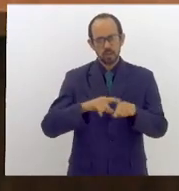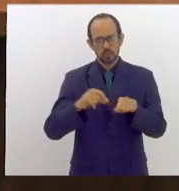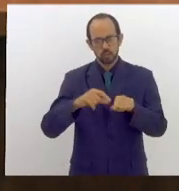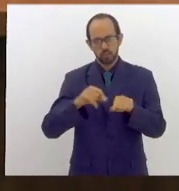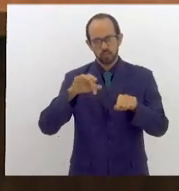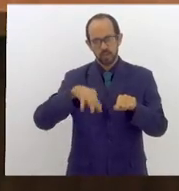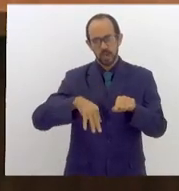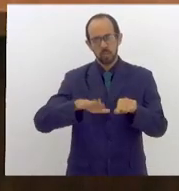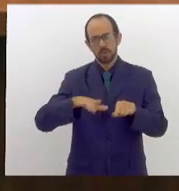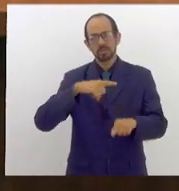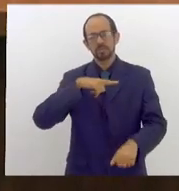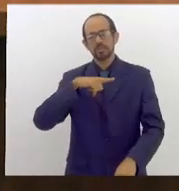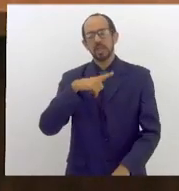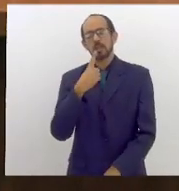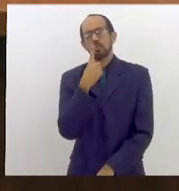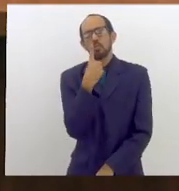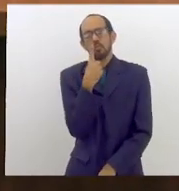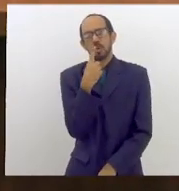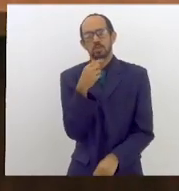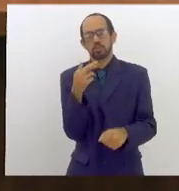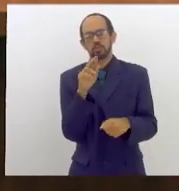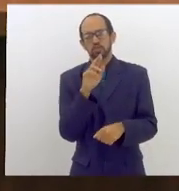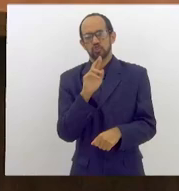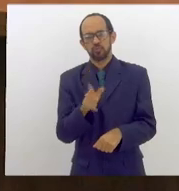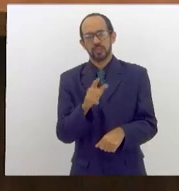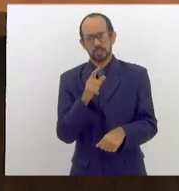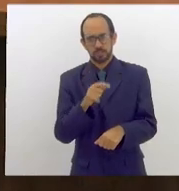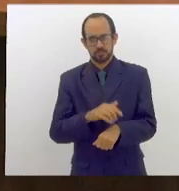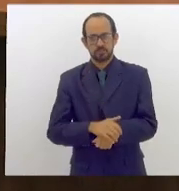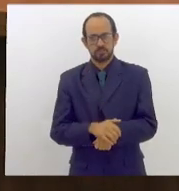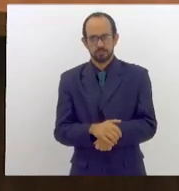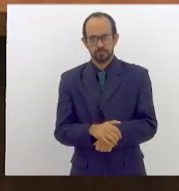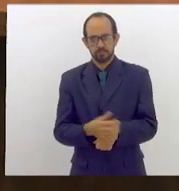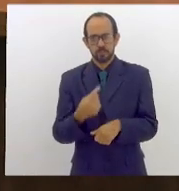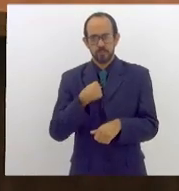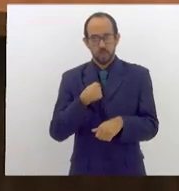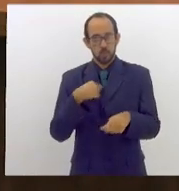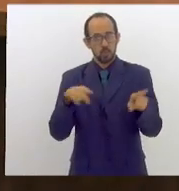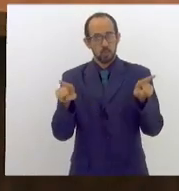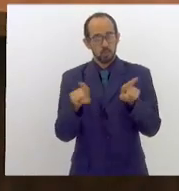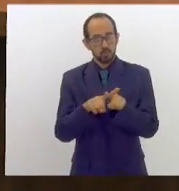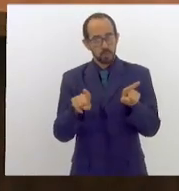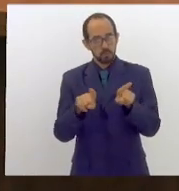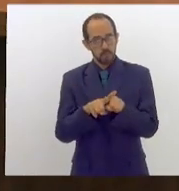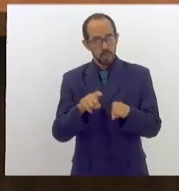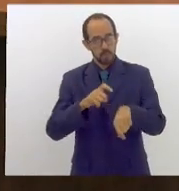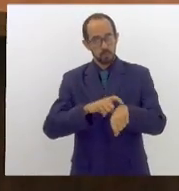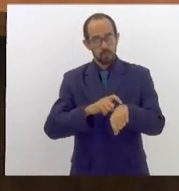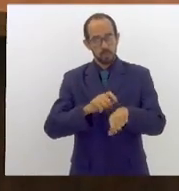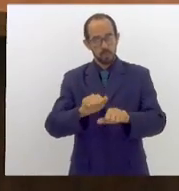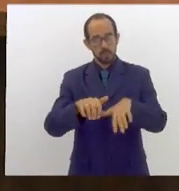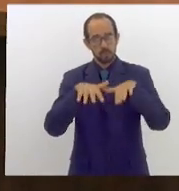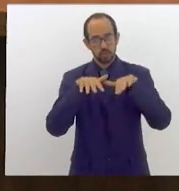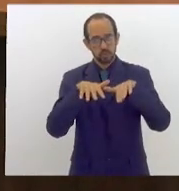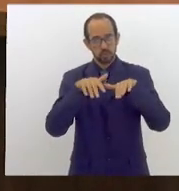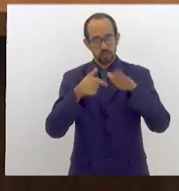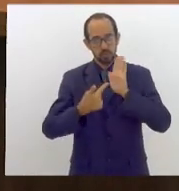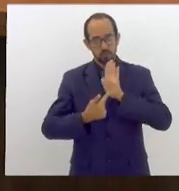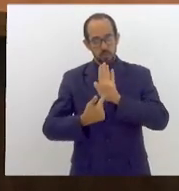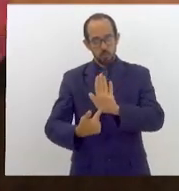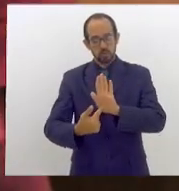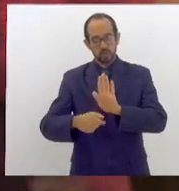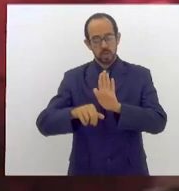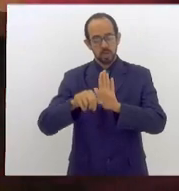uma diferença inclusive entreguei nesta audiência pública ao Dr Rodrigo